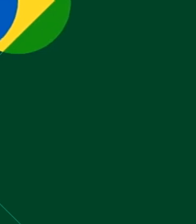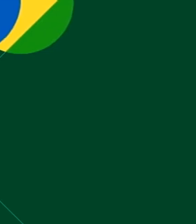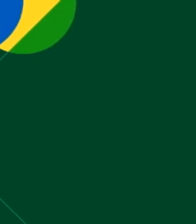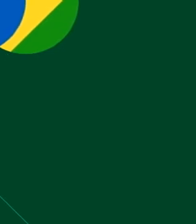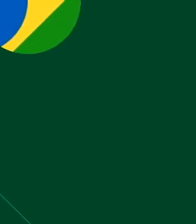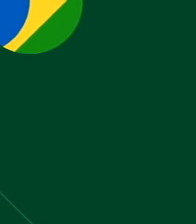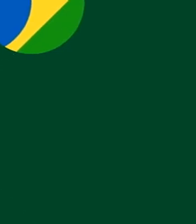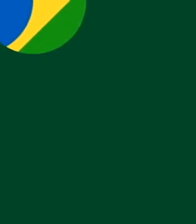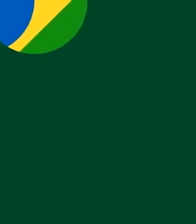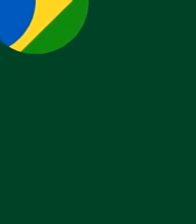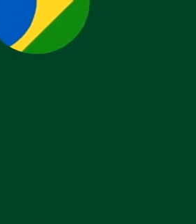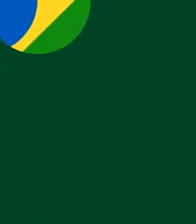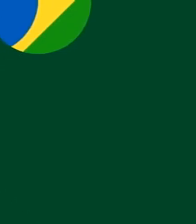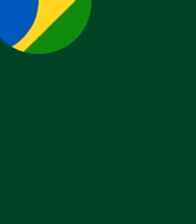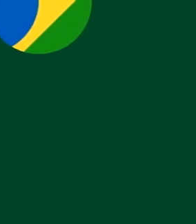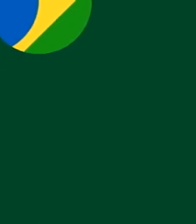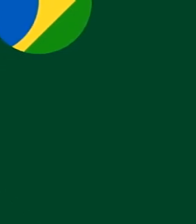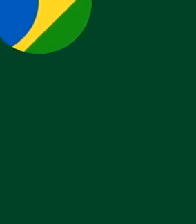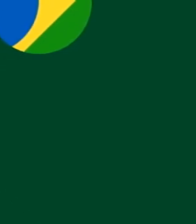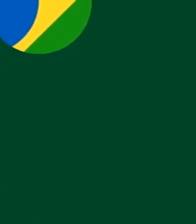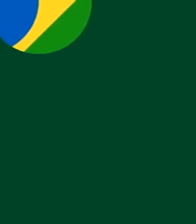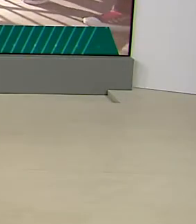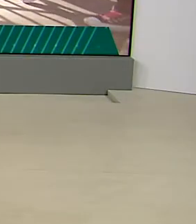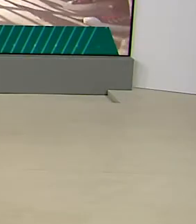Momento Saúde.